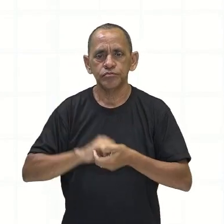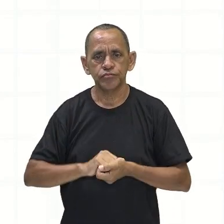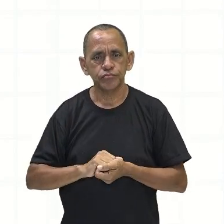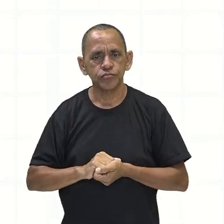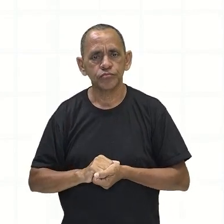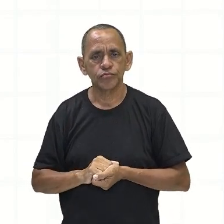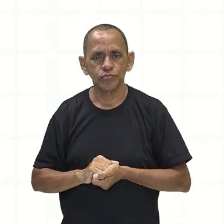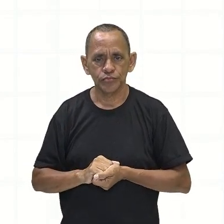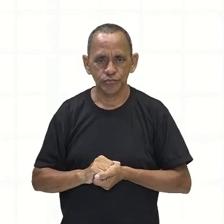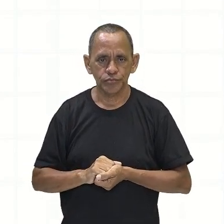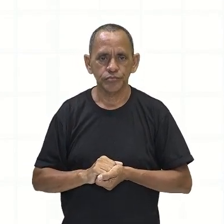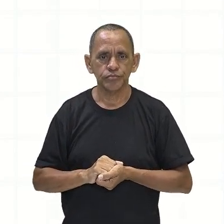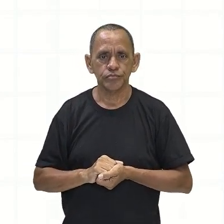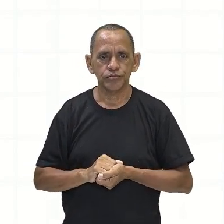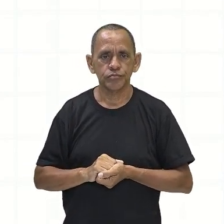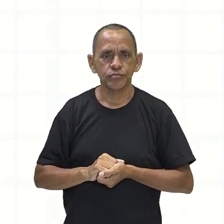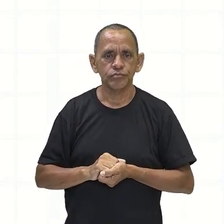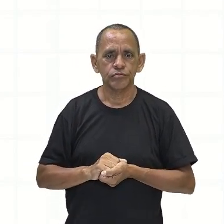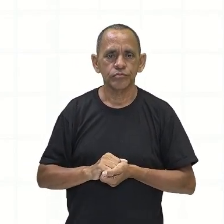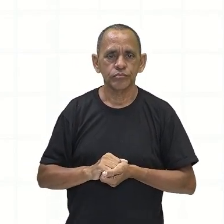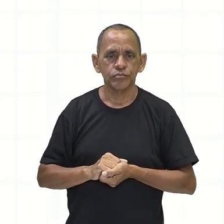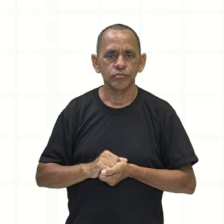nomes,